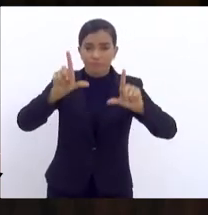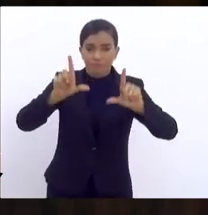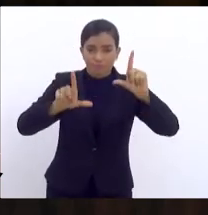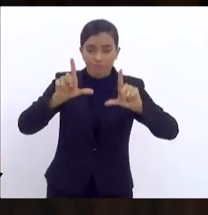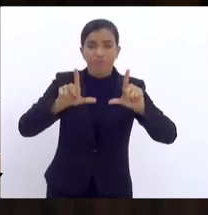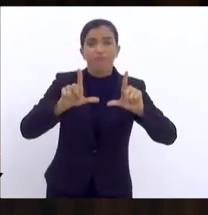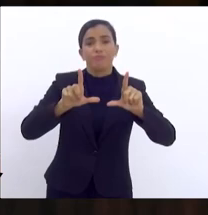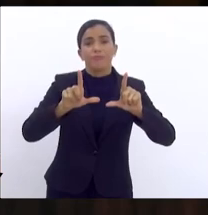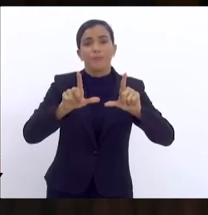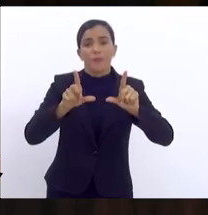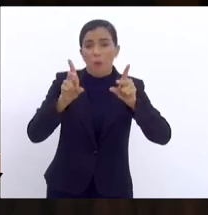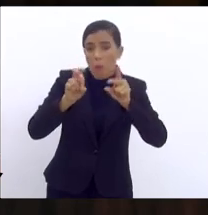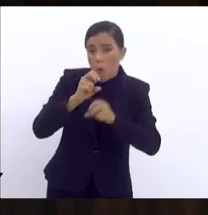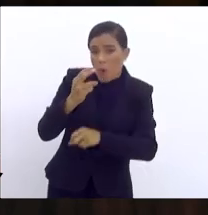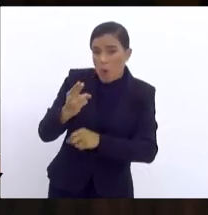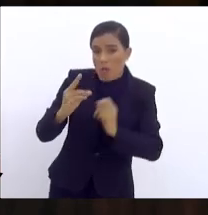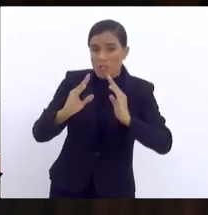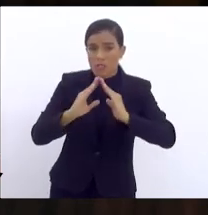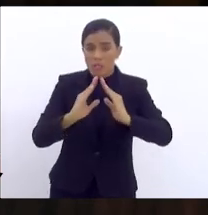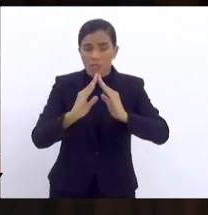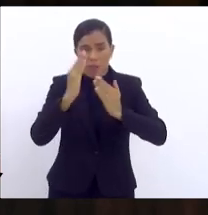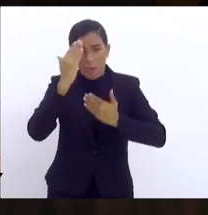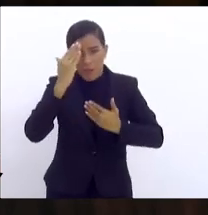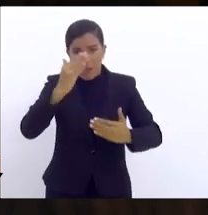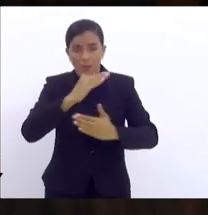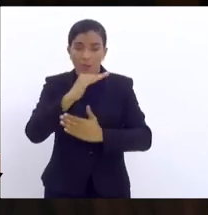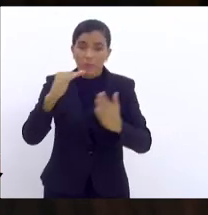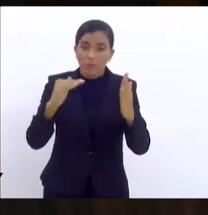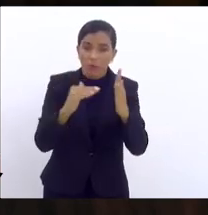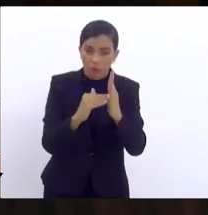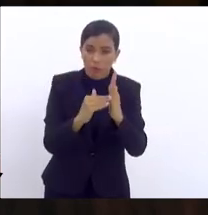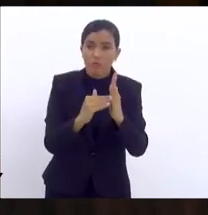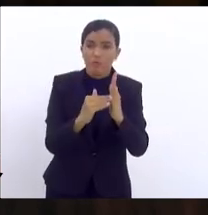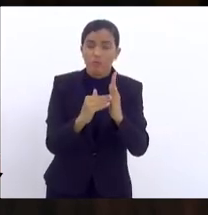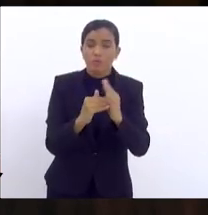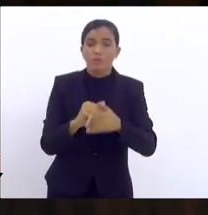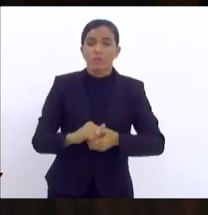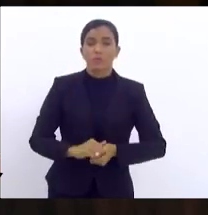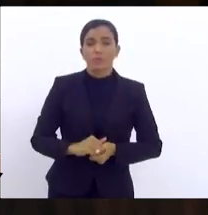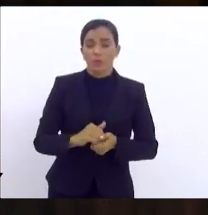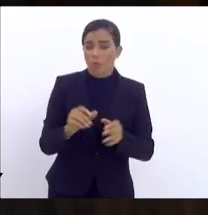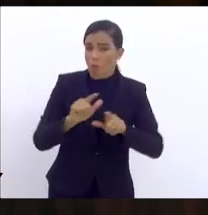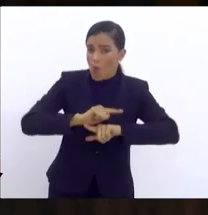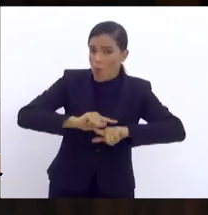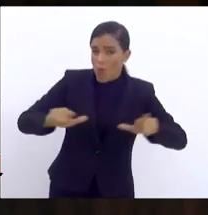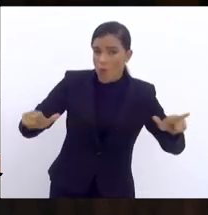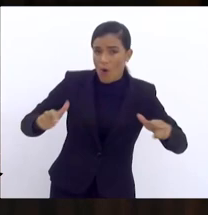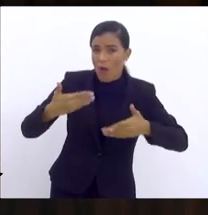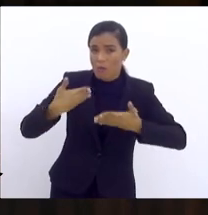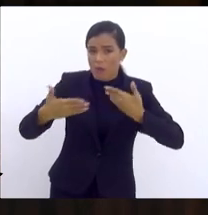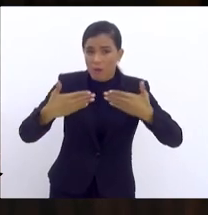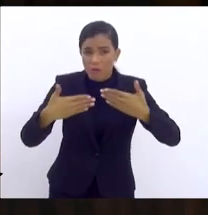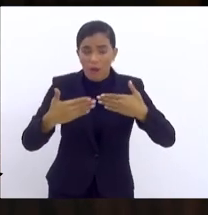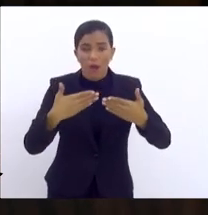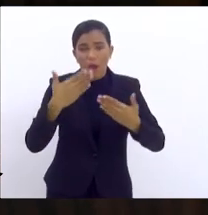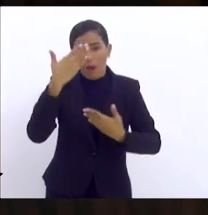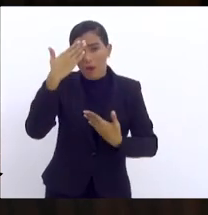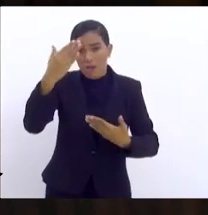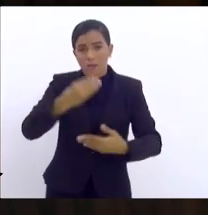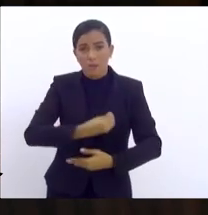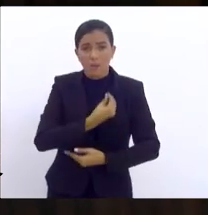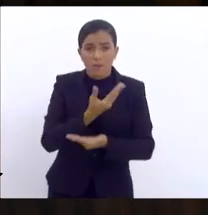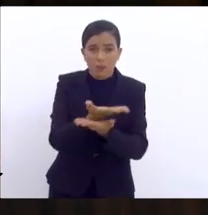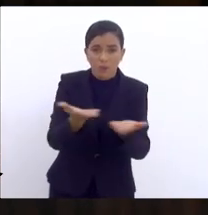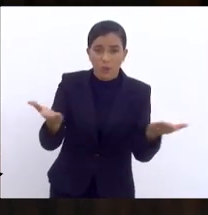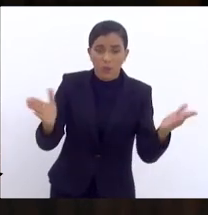trabalho de suas próprias residências Muito obrigado a todos nada mais havendo a tratar agradeço a presença de